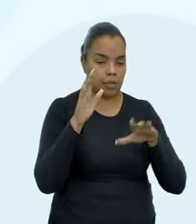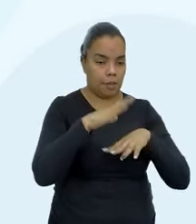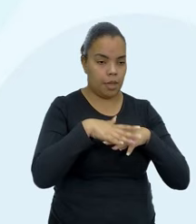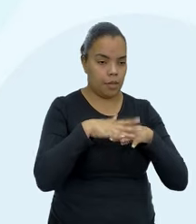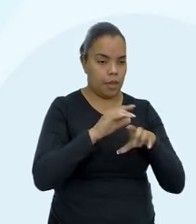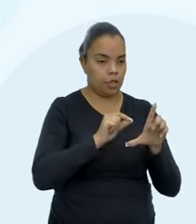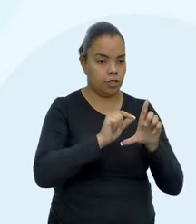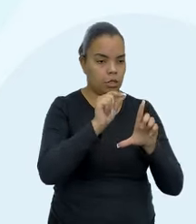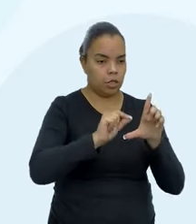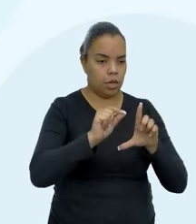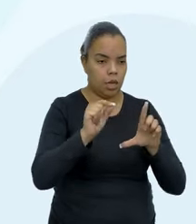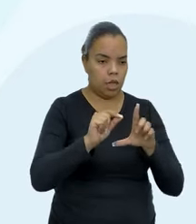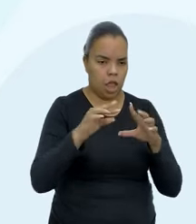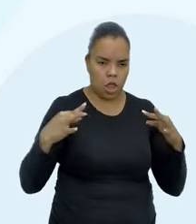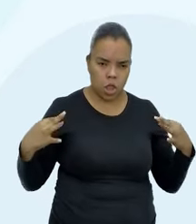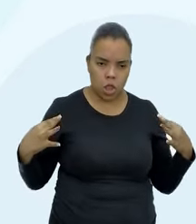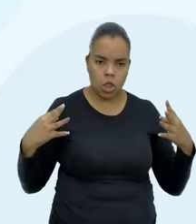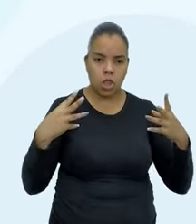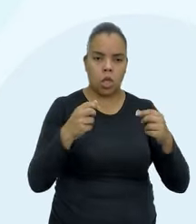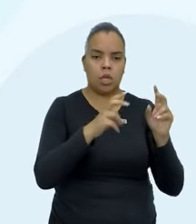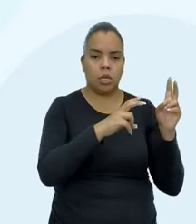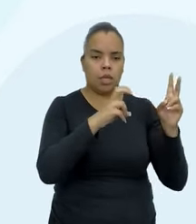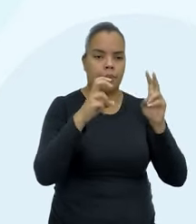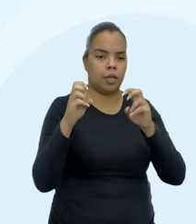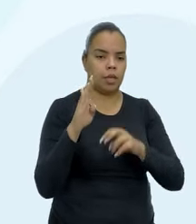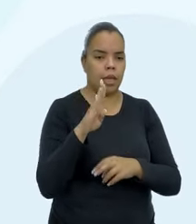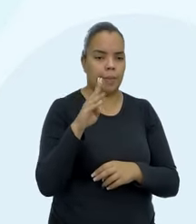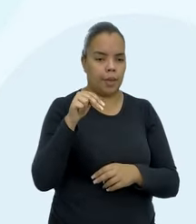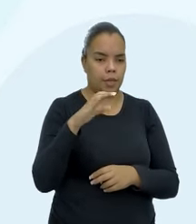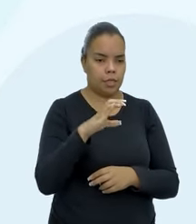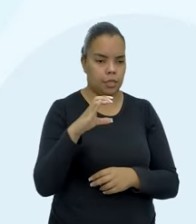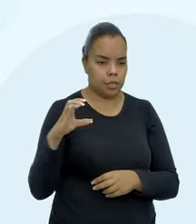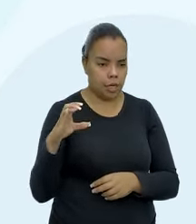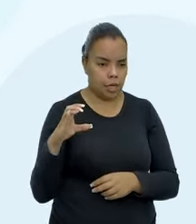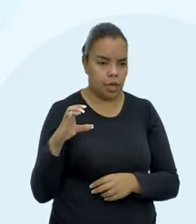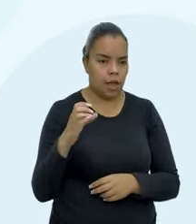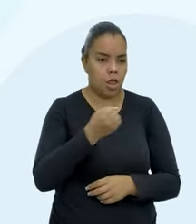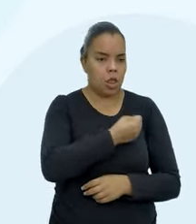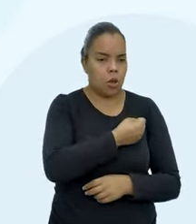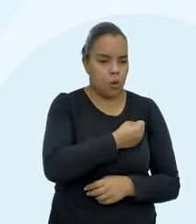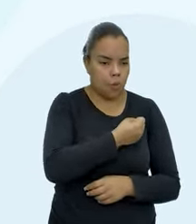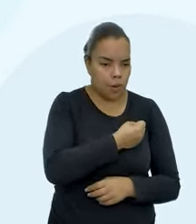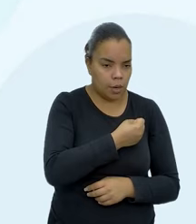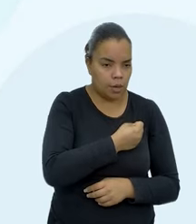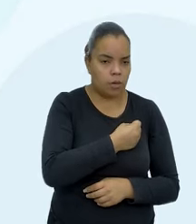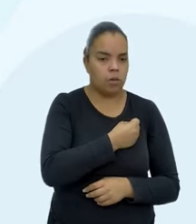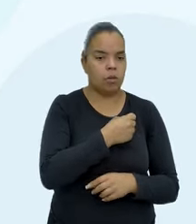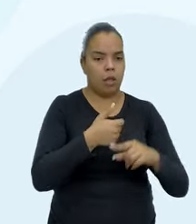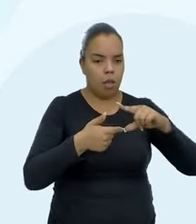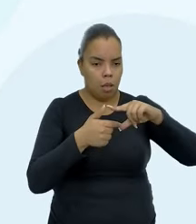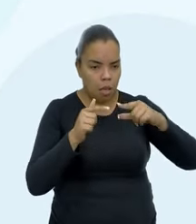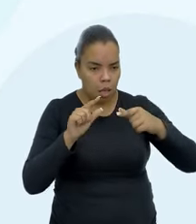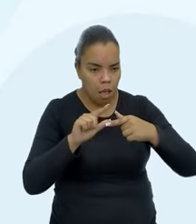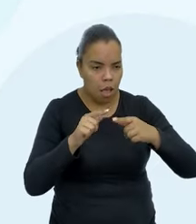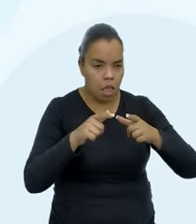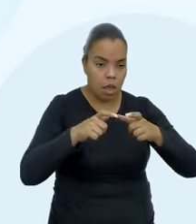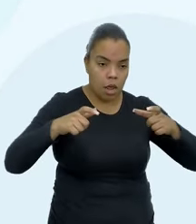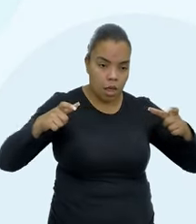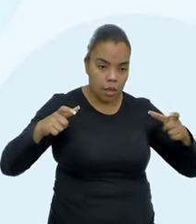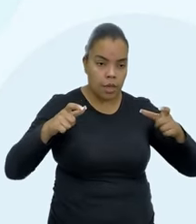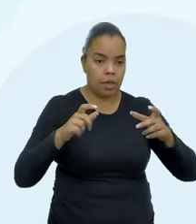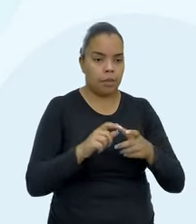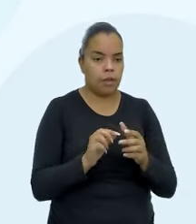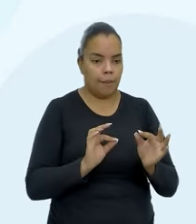abrange todas as unidades temáticas da bncc falando em números álgebra geometria grandezas e